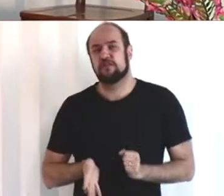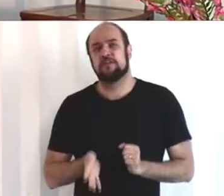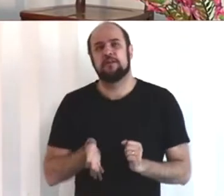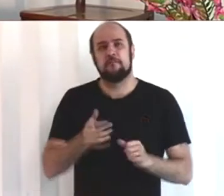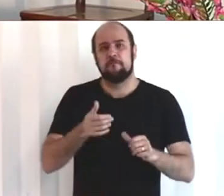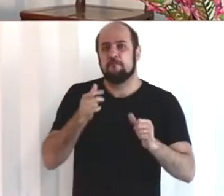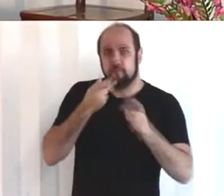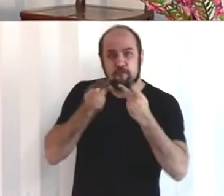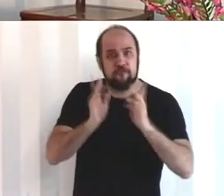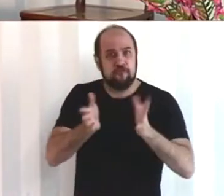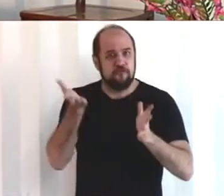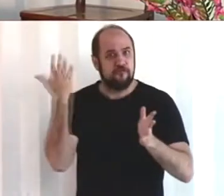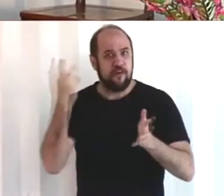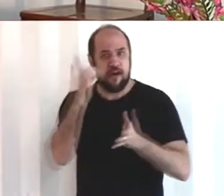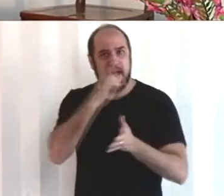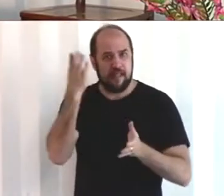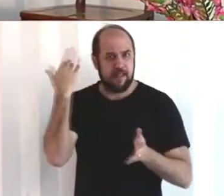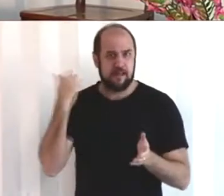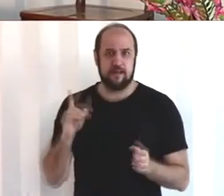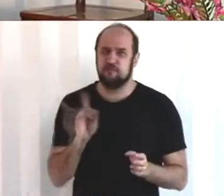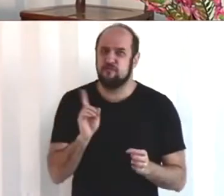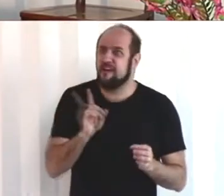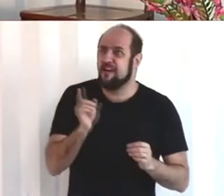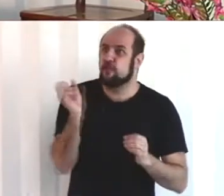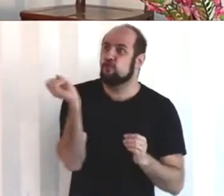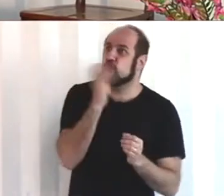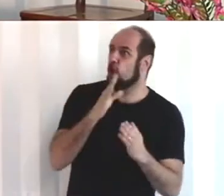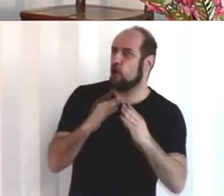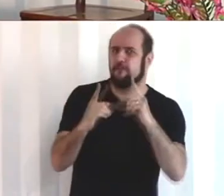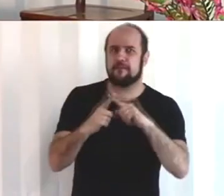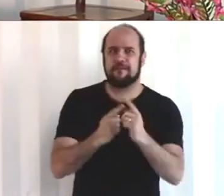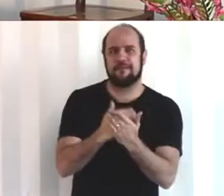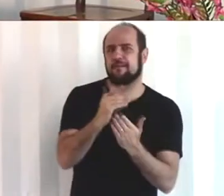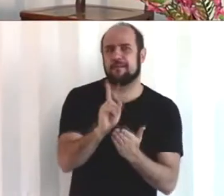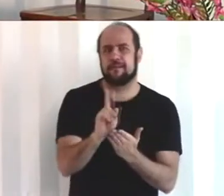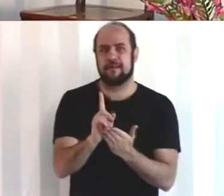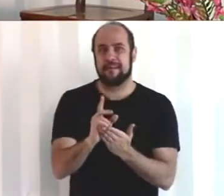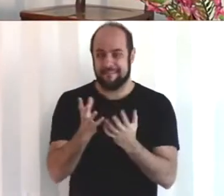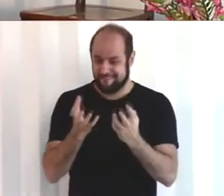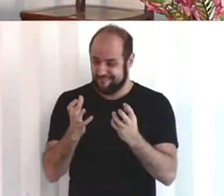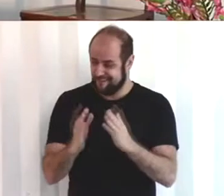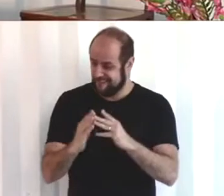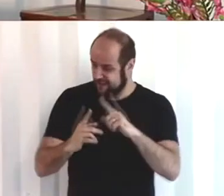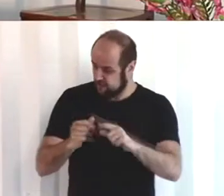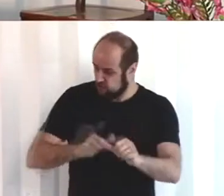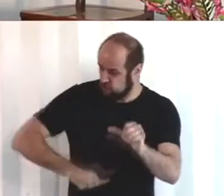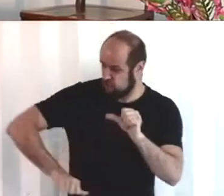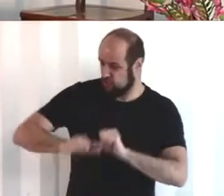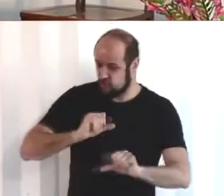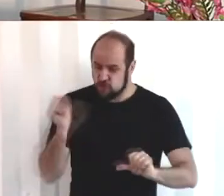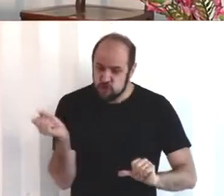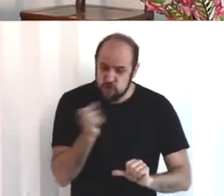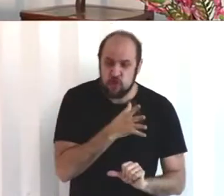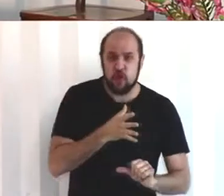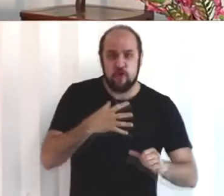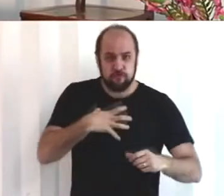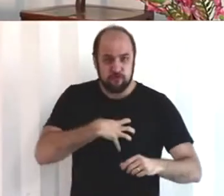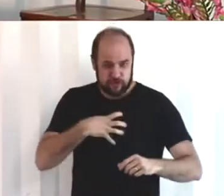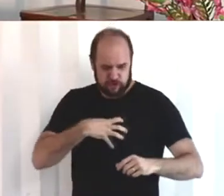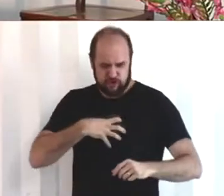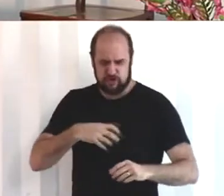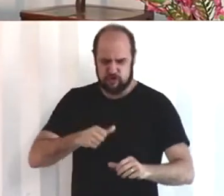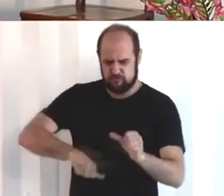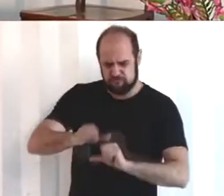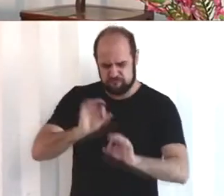era criar uma nova igreja, mas reformar aquela igreja, trazê-la de volta ao eixo, ao caminho